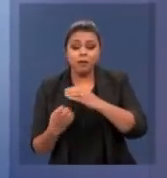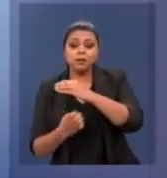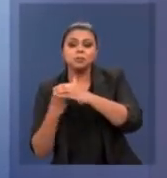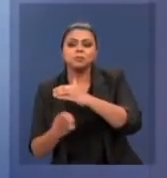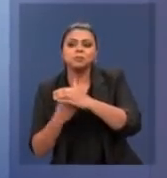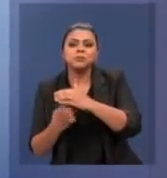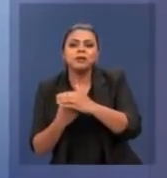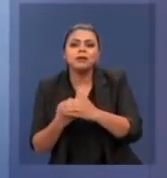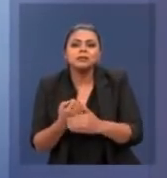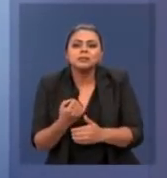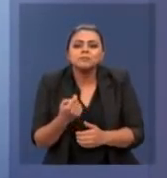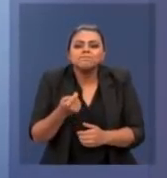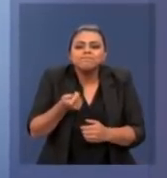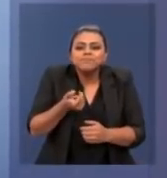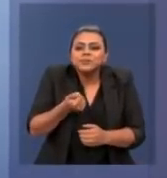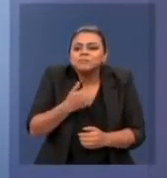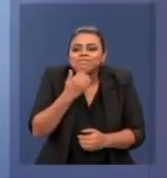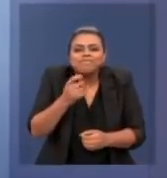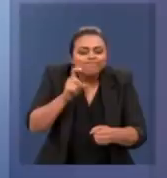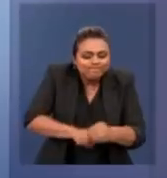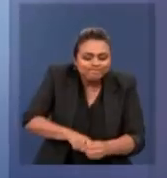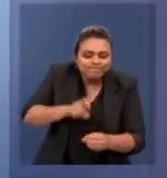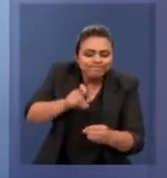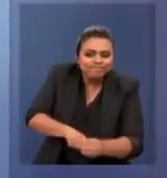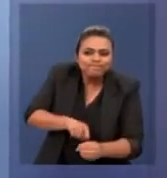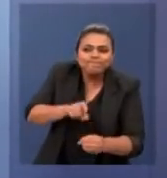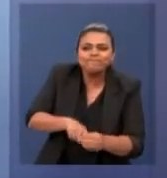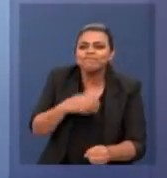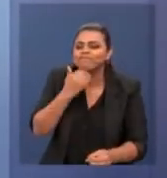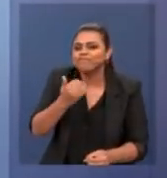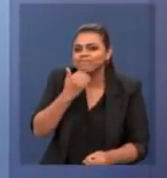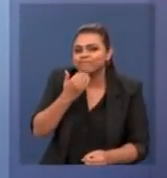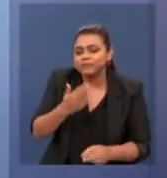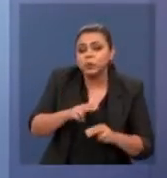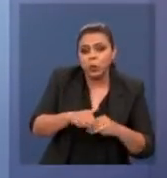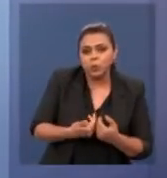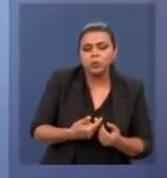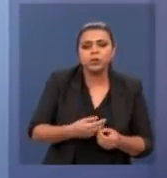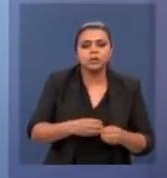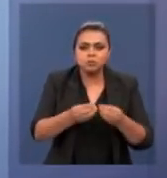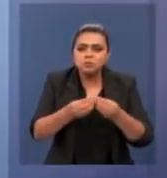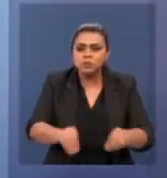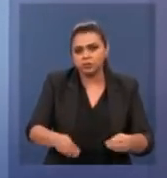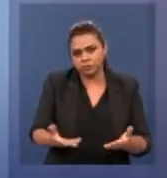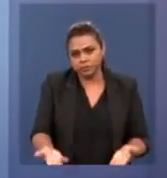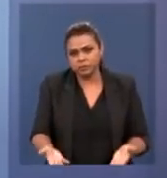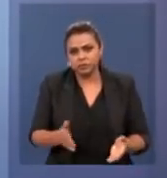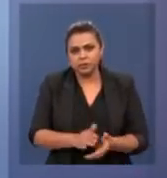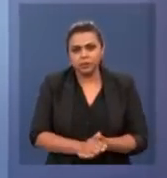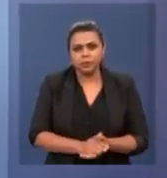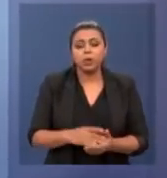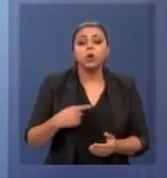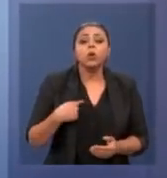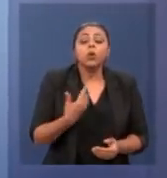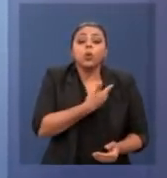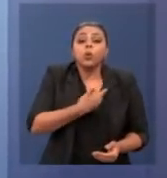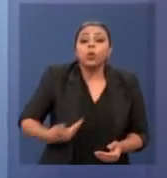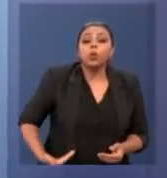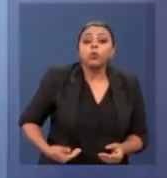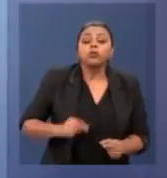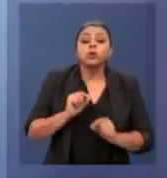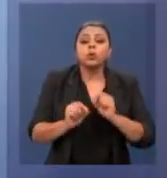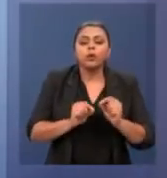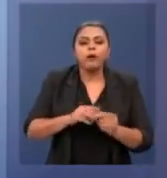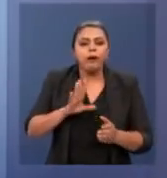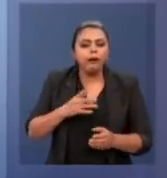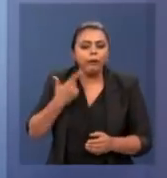autarquias muito pequenas então os municípios é que não ficam prejudicados nós agora conquistamos no período do nosso governo o recurso